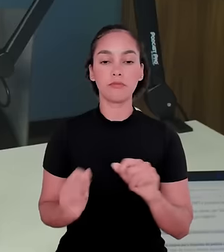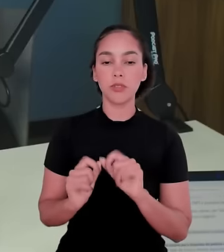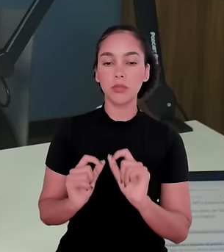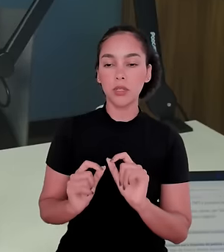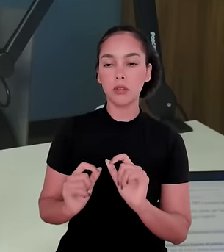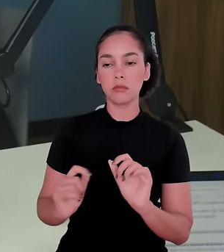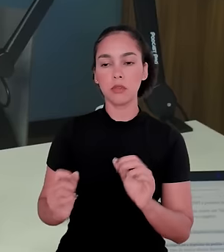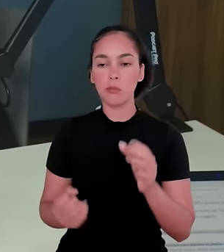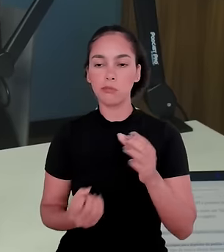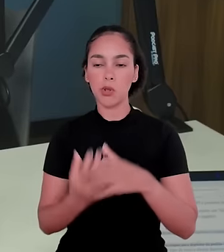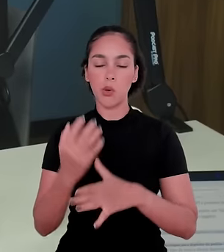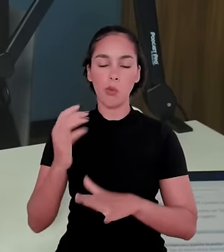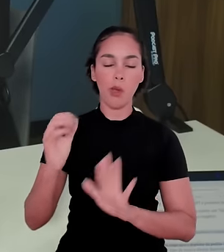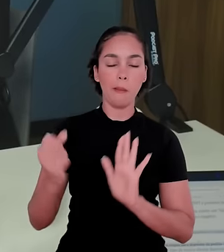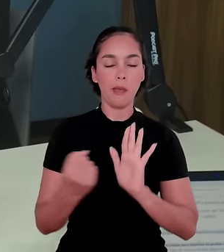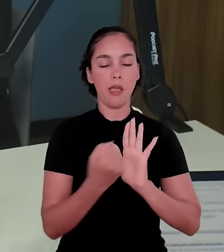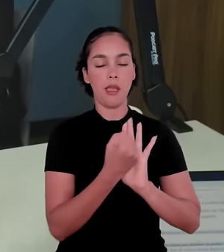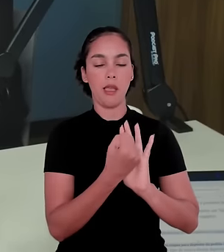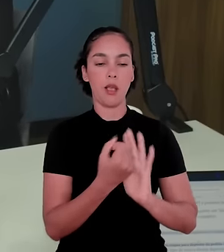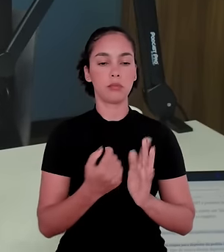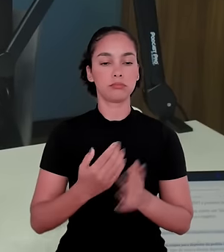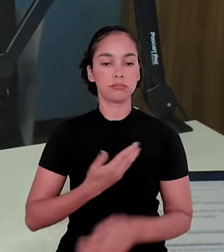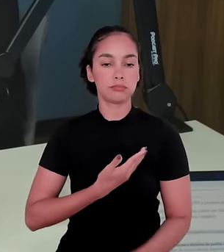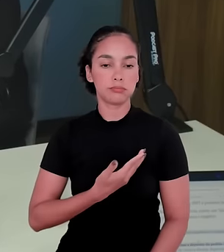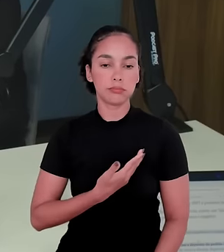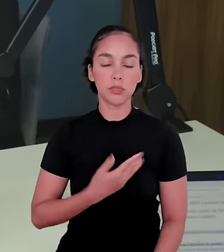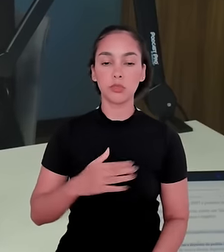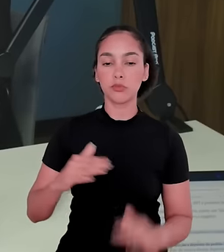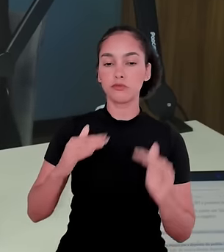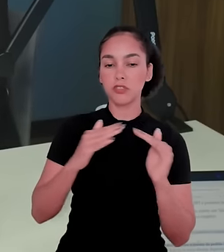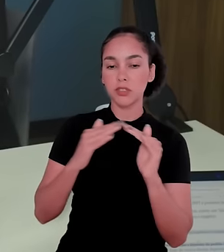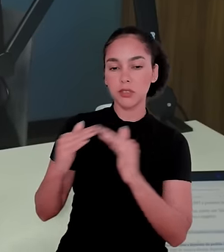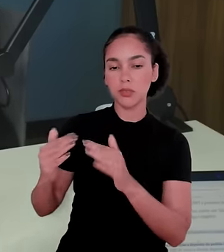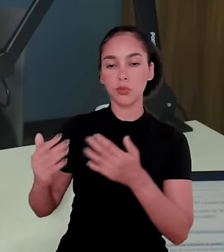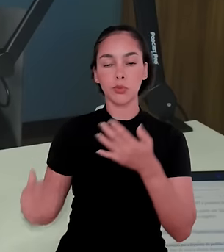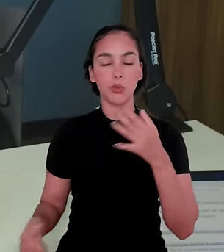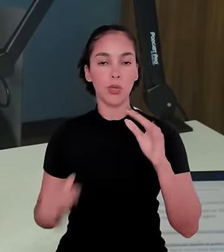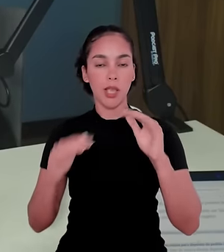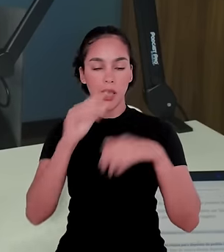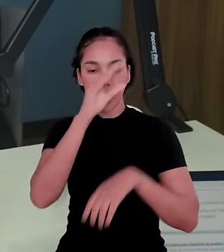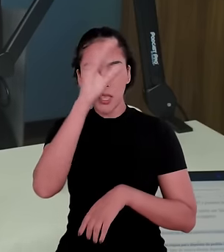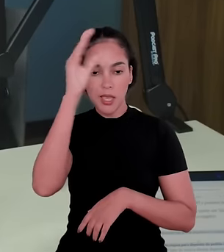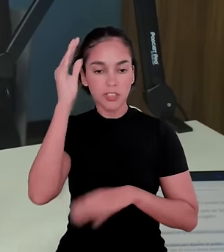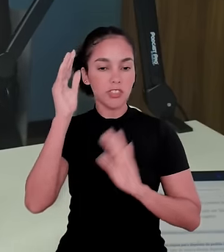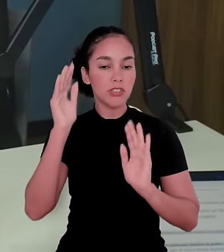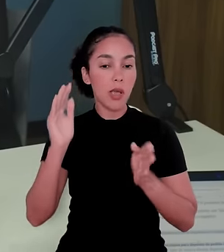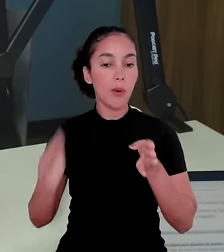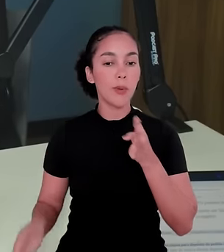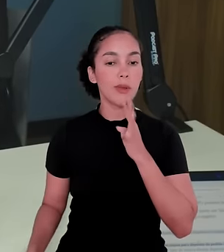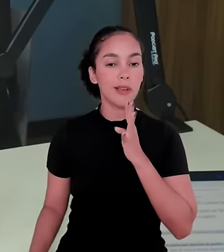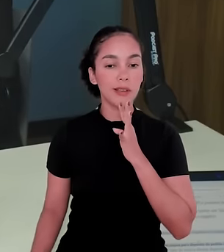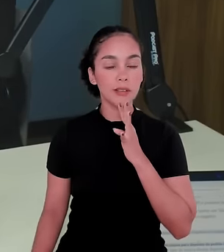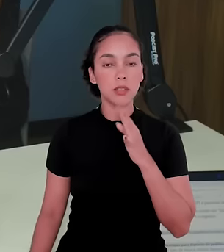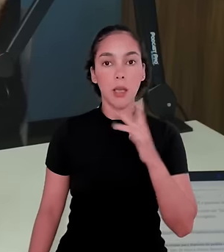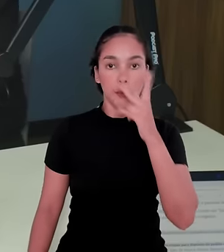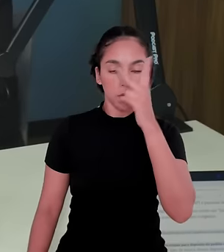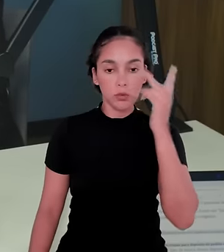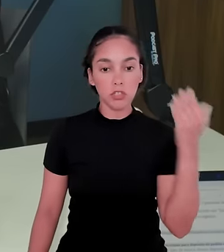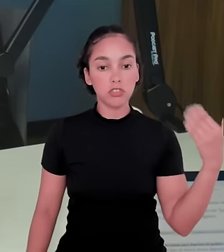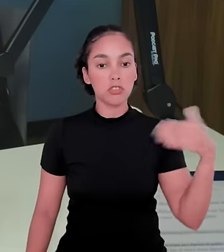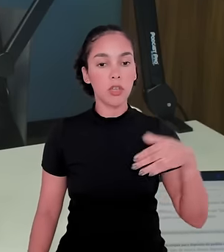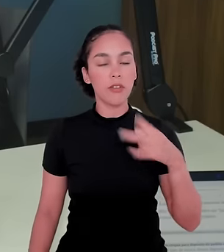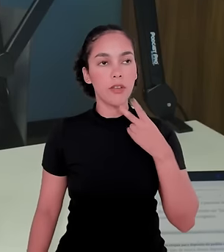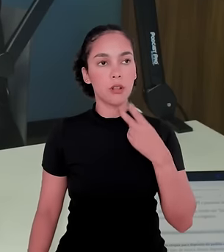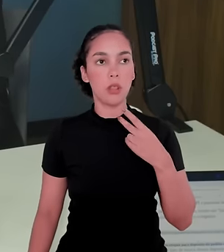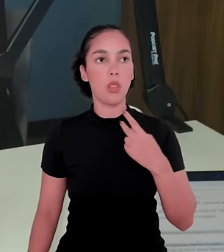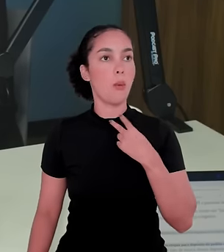construção de uma marca eh nossos colegas nossos vizinhos nossos clientes já conhecem a gente aí de repente vem alguém do nada e fala simplesmente assim não pode mais